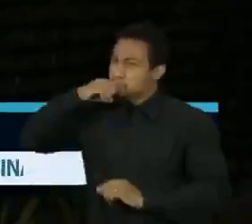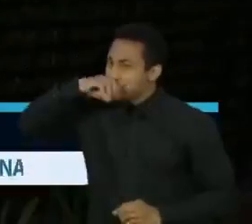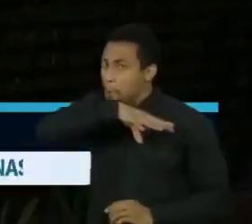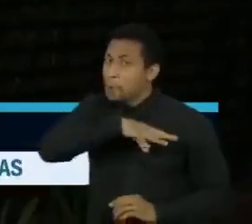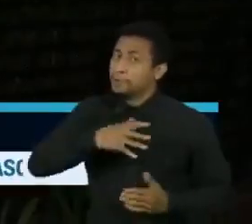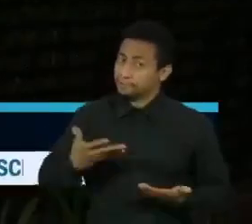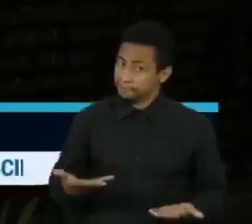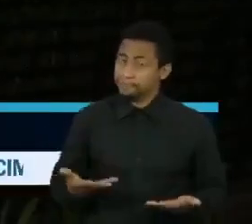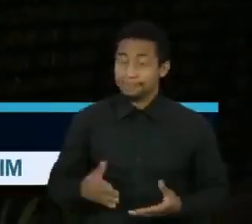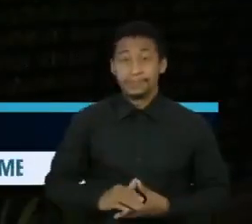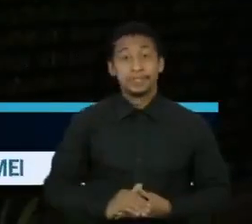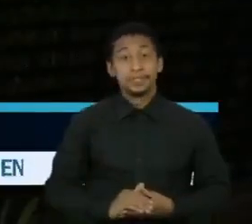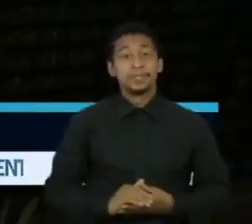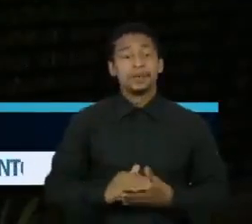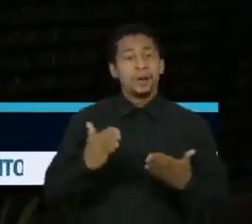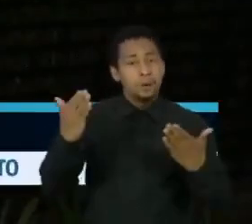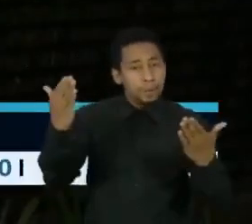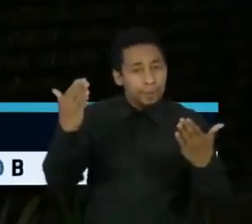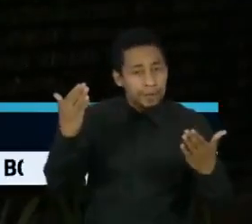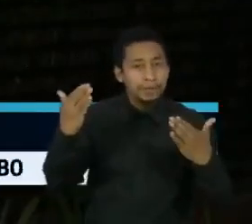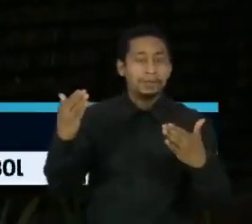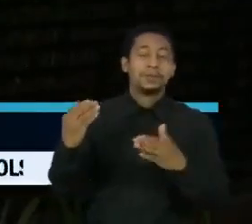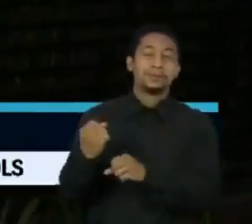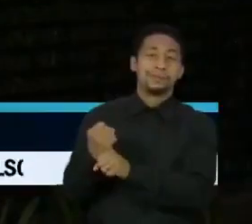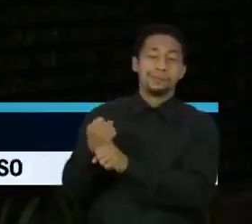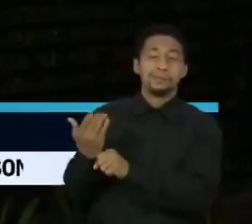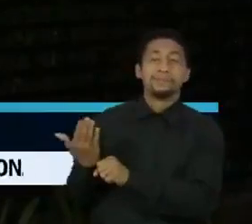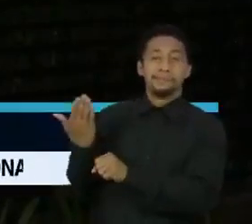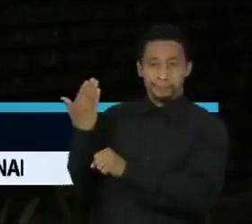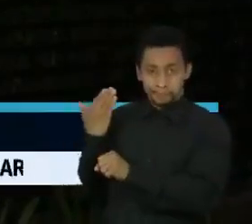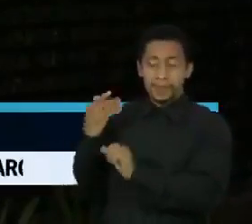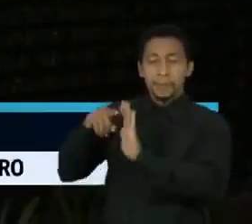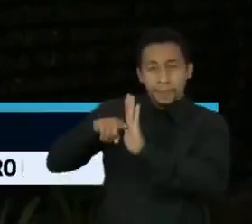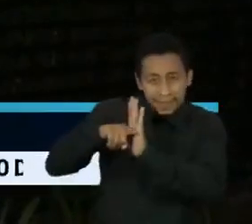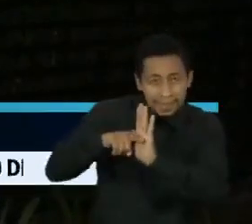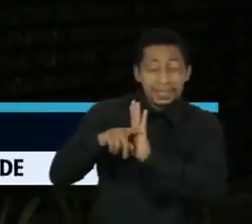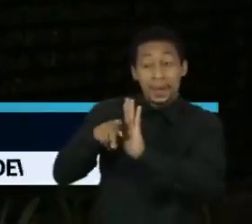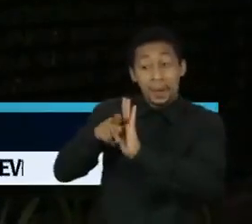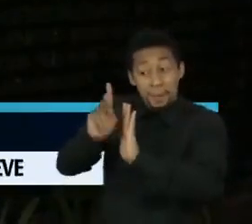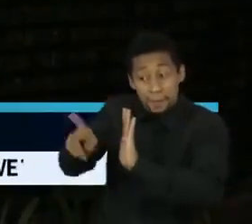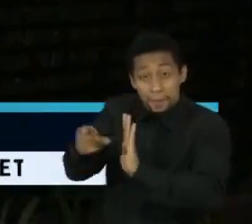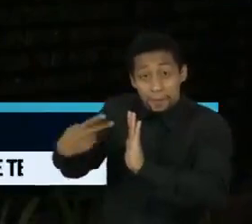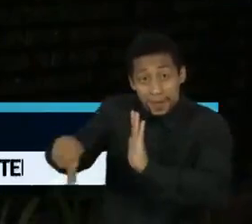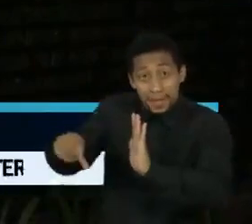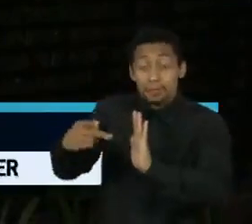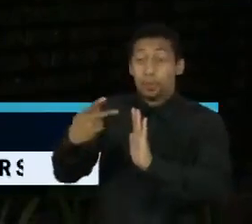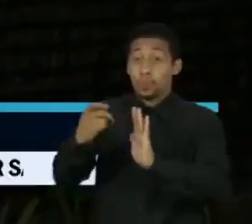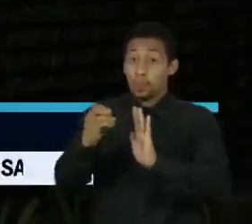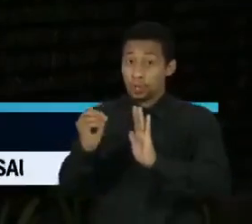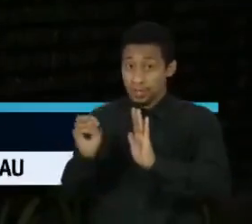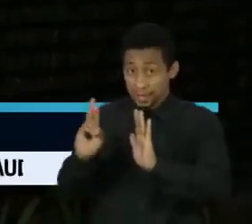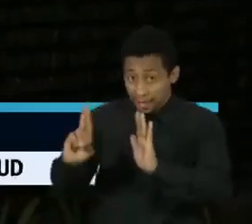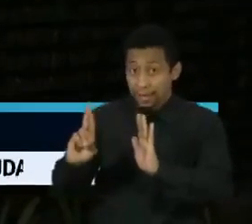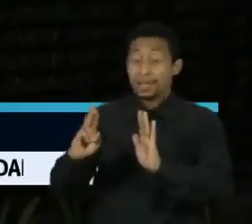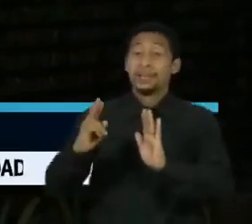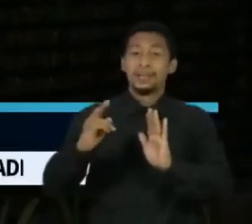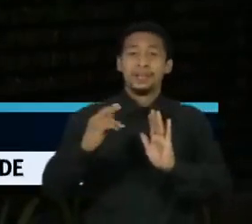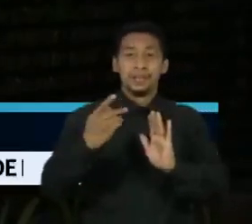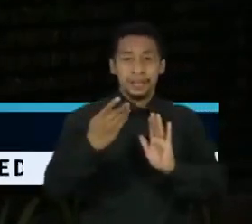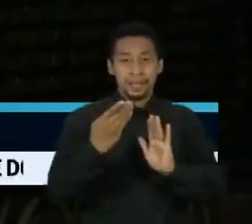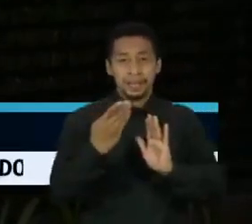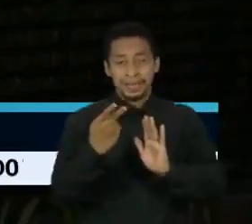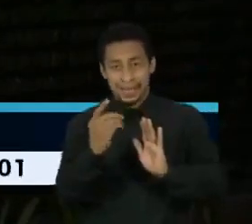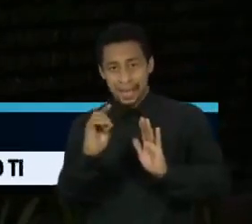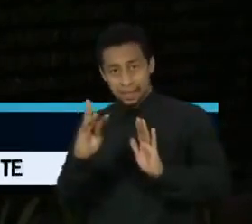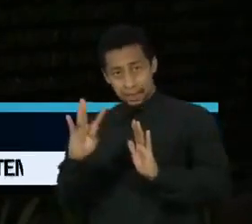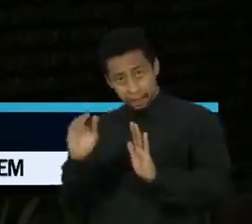Na comparação com os levantamentos anteriores feitos pelo mesmo instituto, é a primeira vez em 4 meses